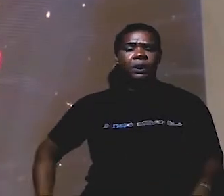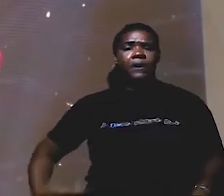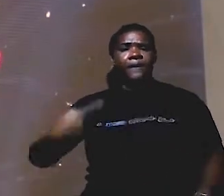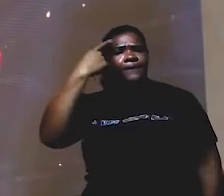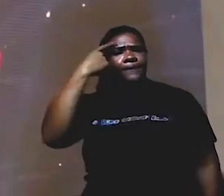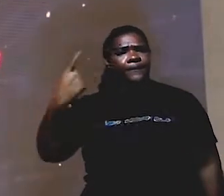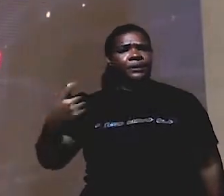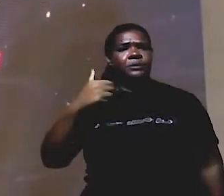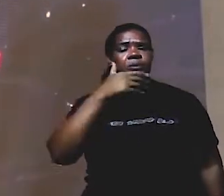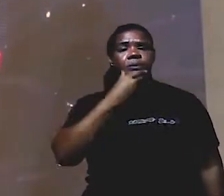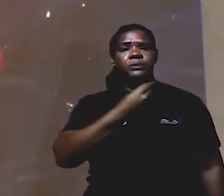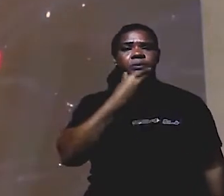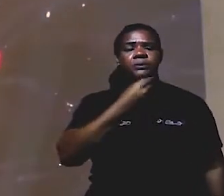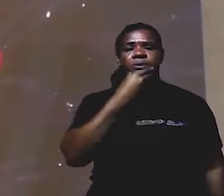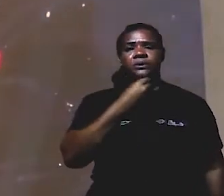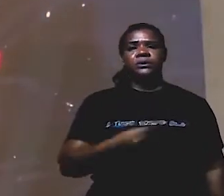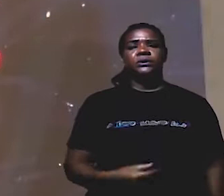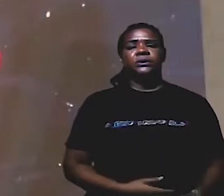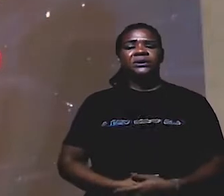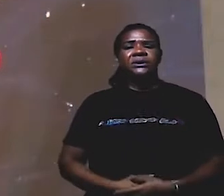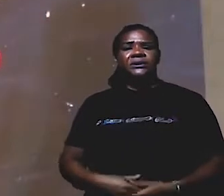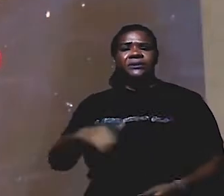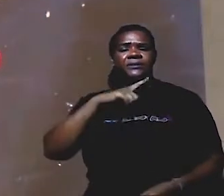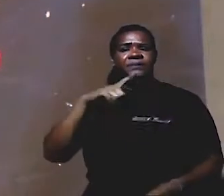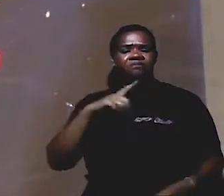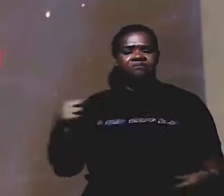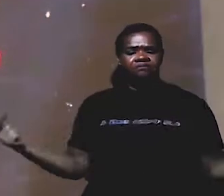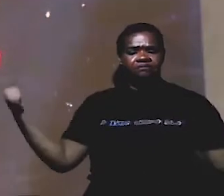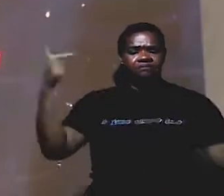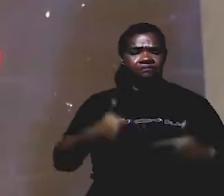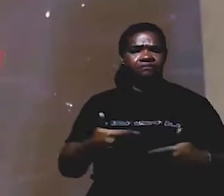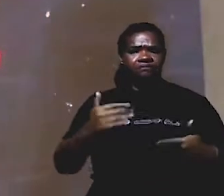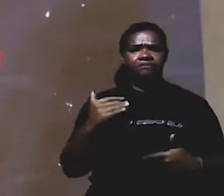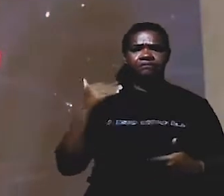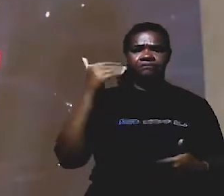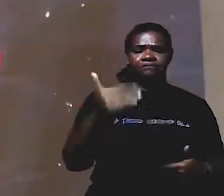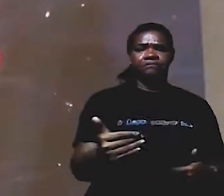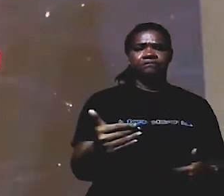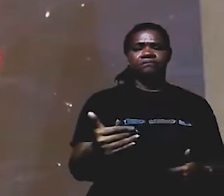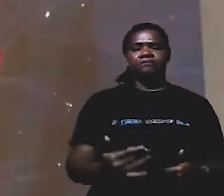que esse menino, esse moço, tinha muitos desafios pela frente.